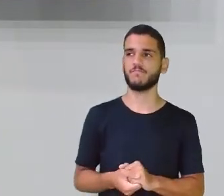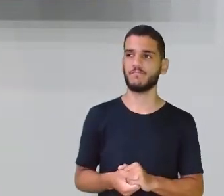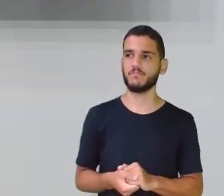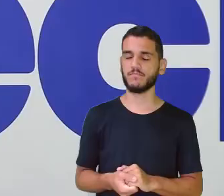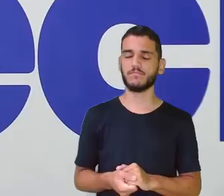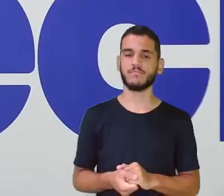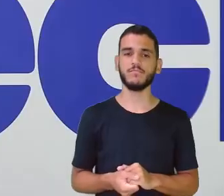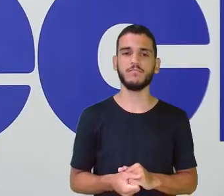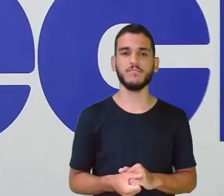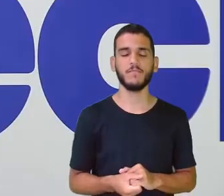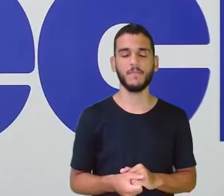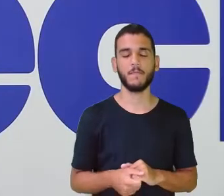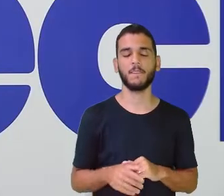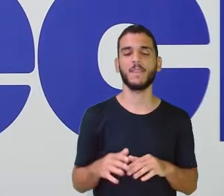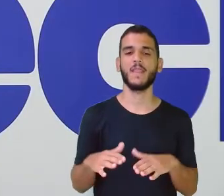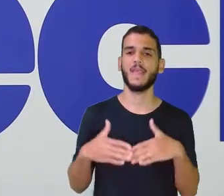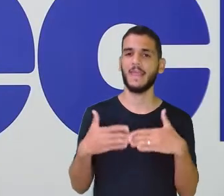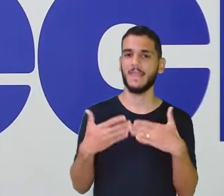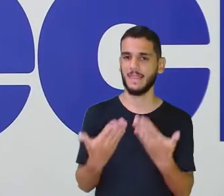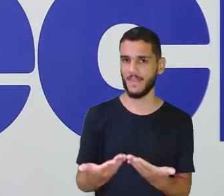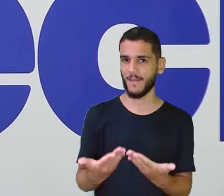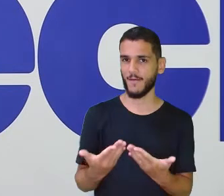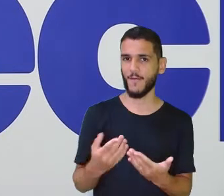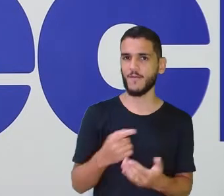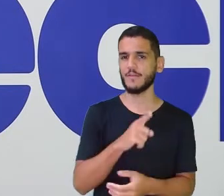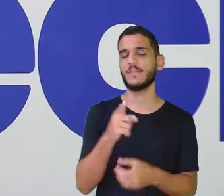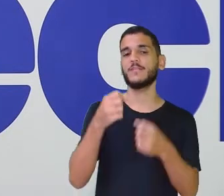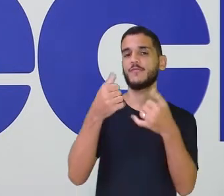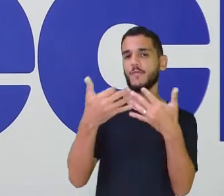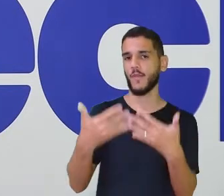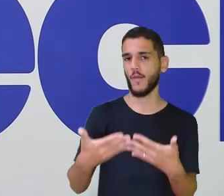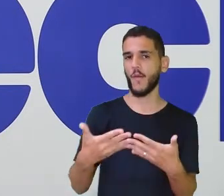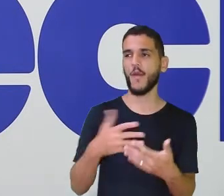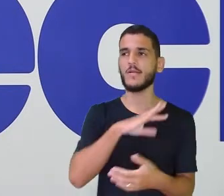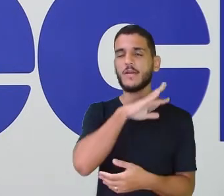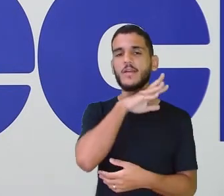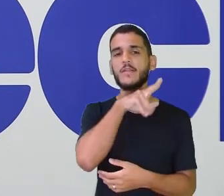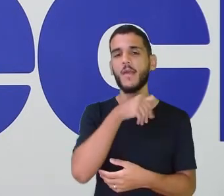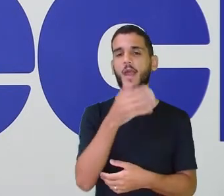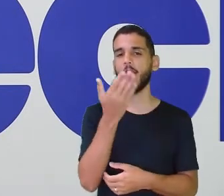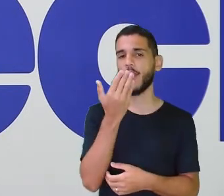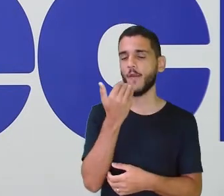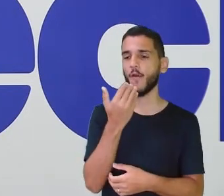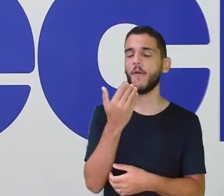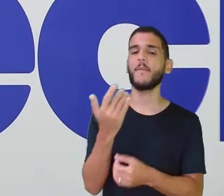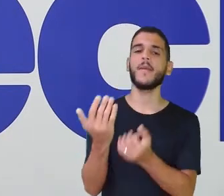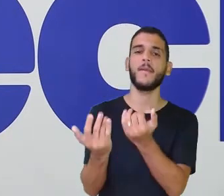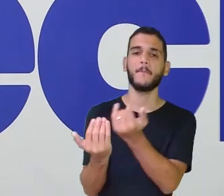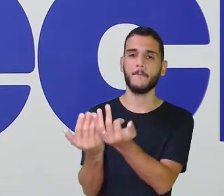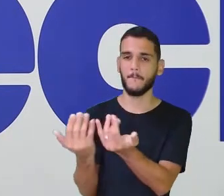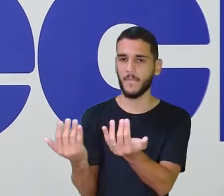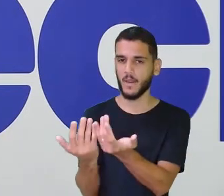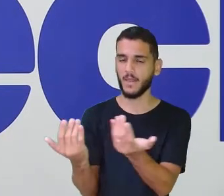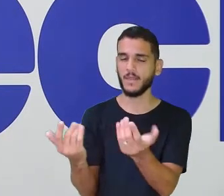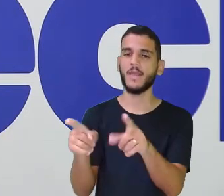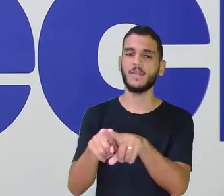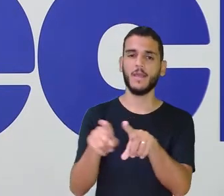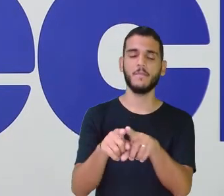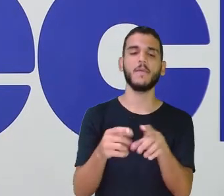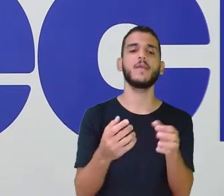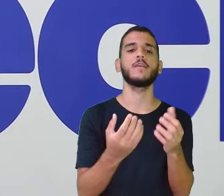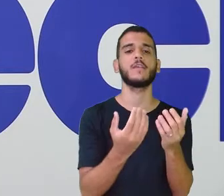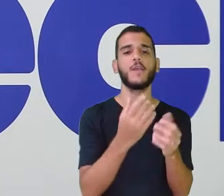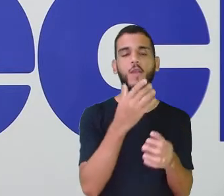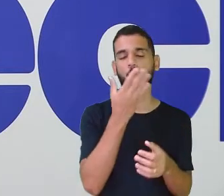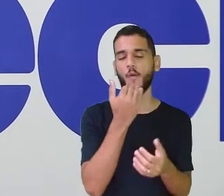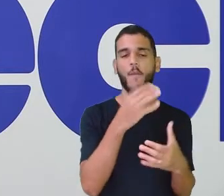você falou aí sobre os animais herbívoros e carnívoros. E a Ana chamou a atenção aqui que disse que também existem os animais